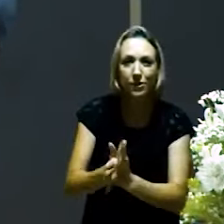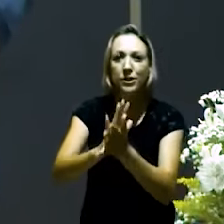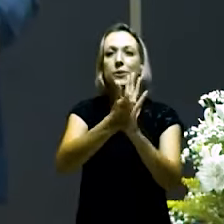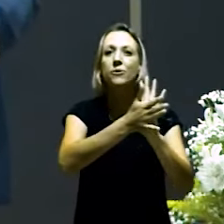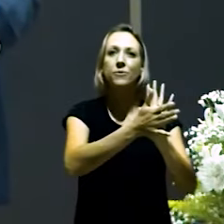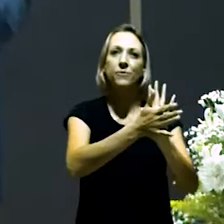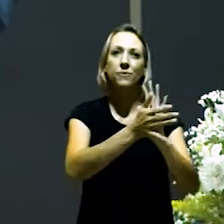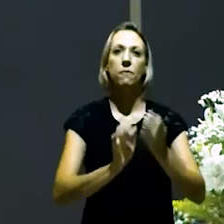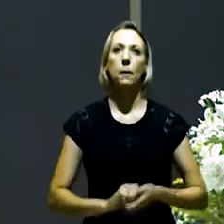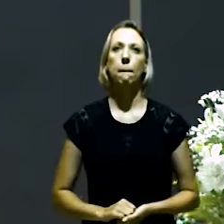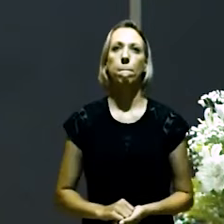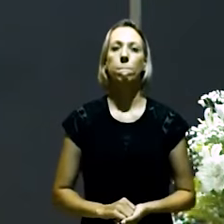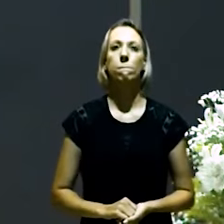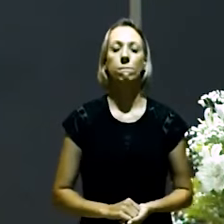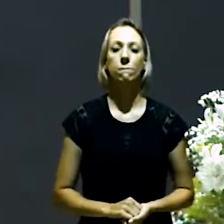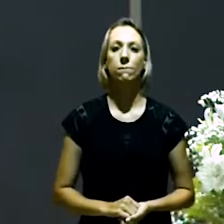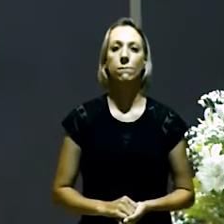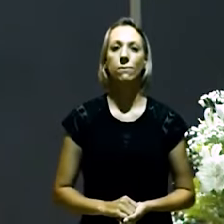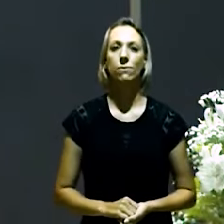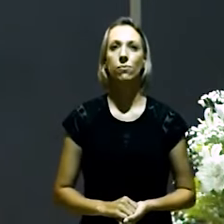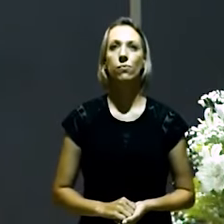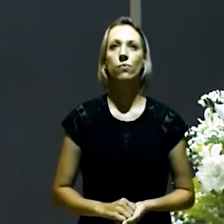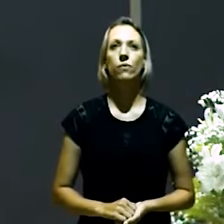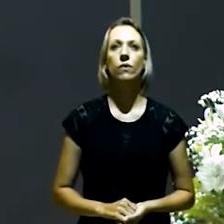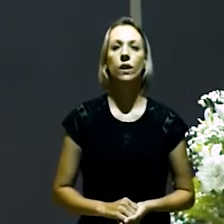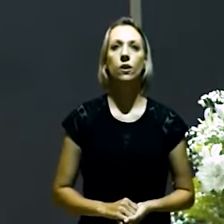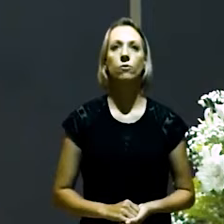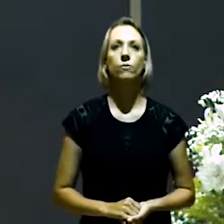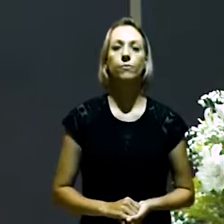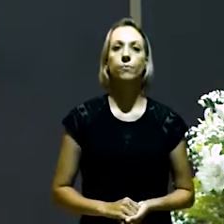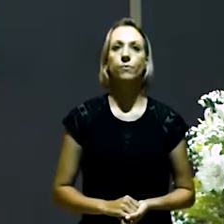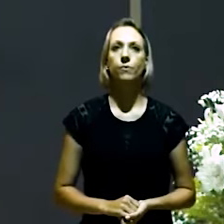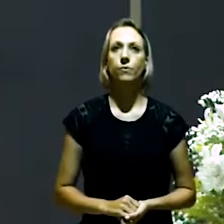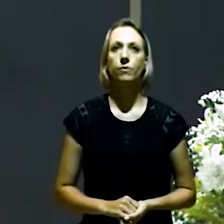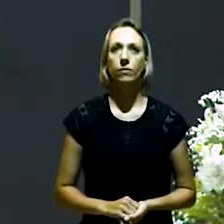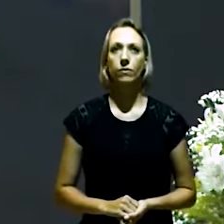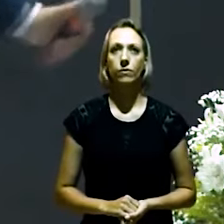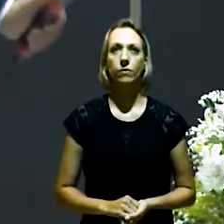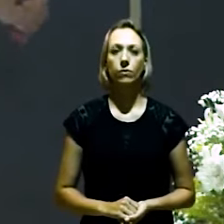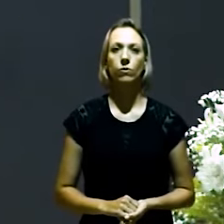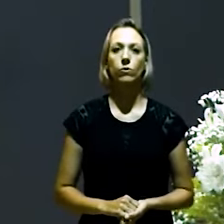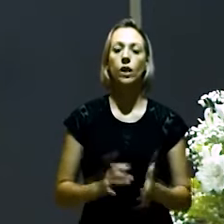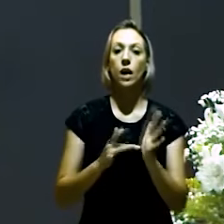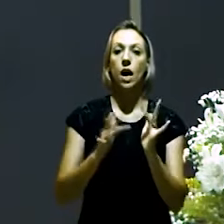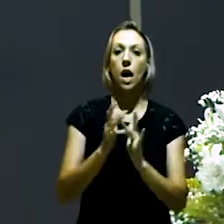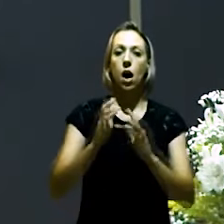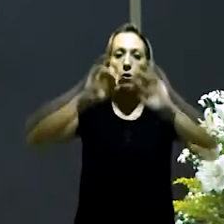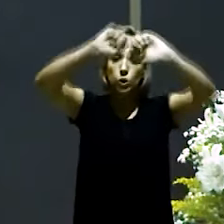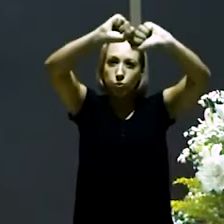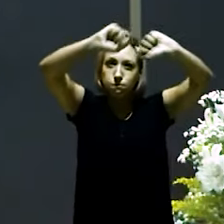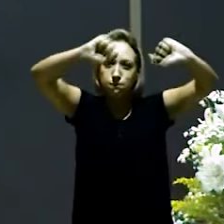duas coisas. O verbo despojar no grego nos dá dois sentidos. O primeiro, Ele foi lá e despiu